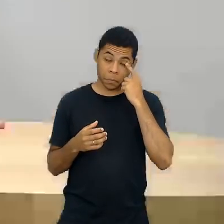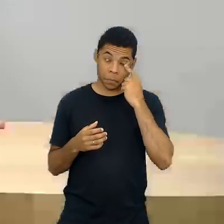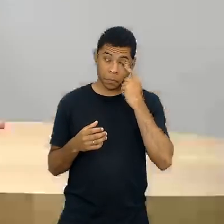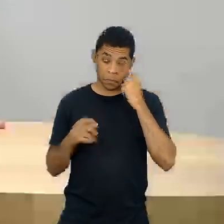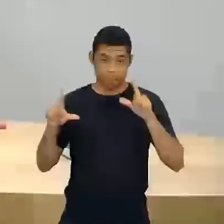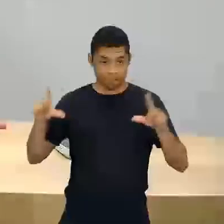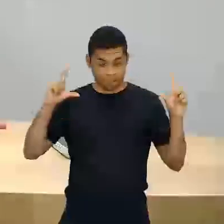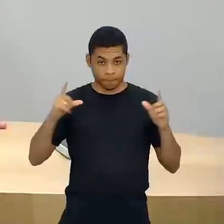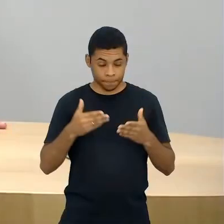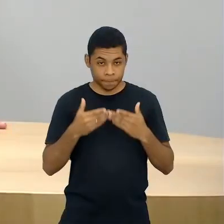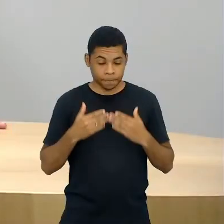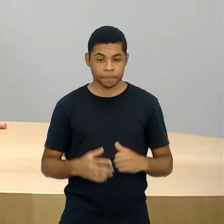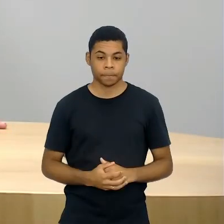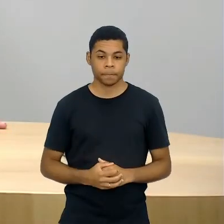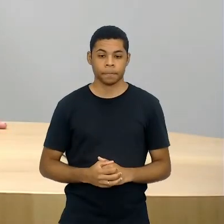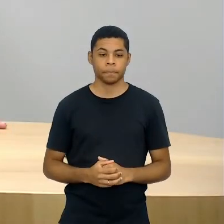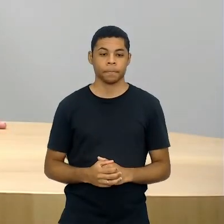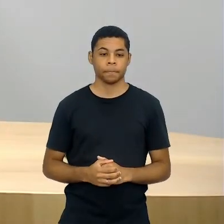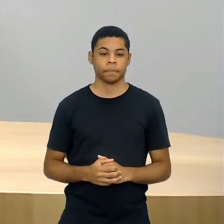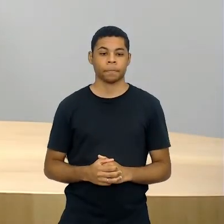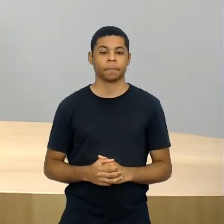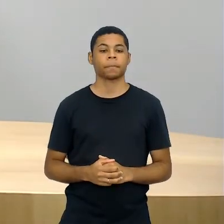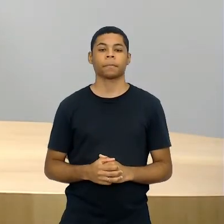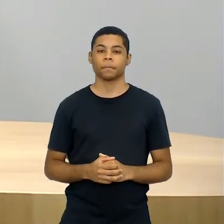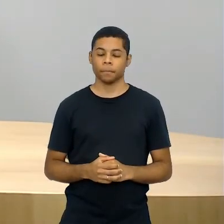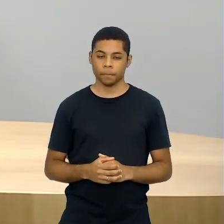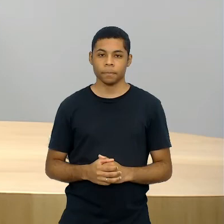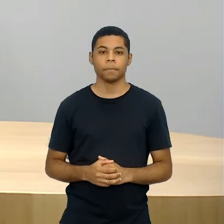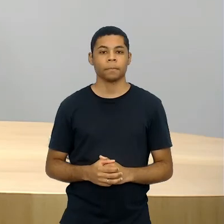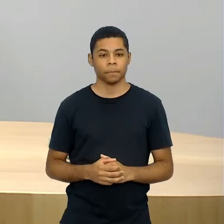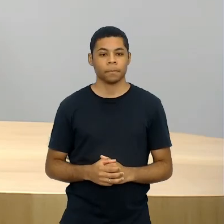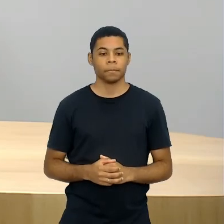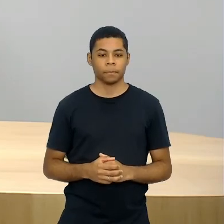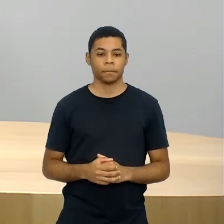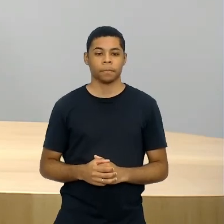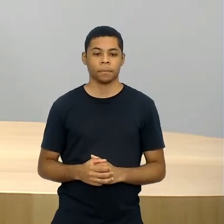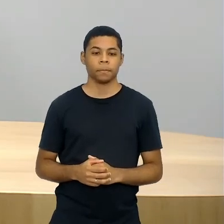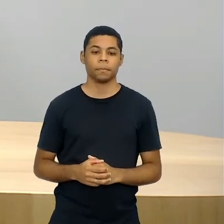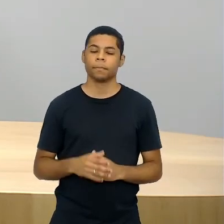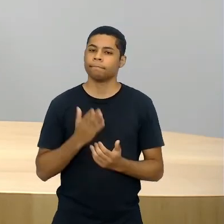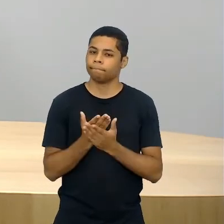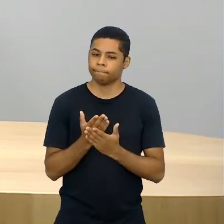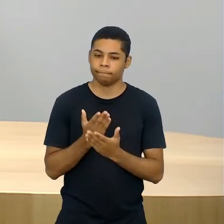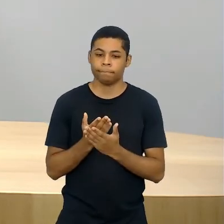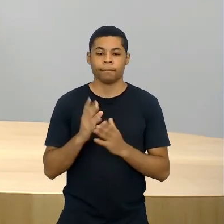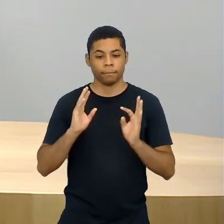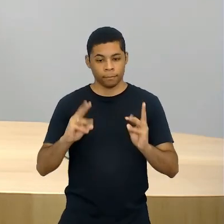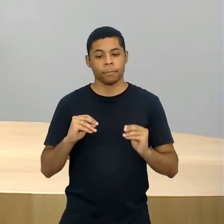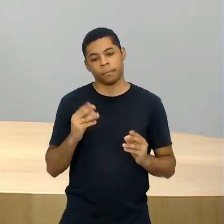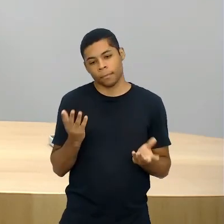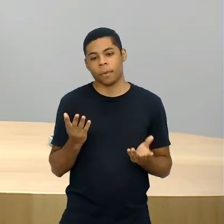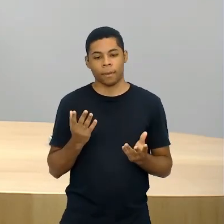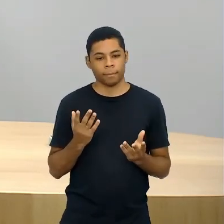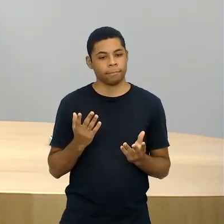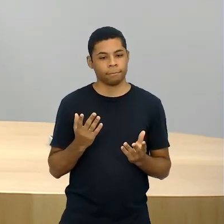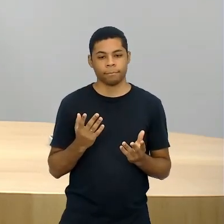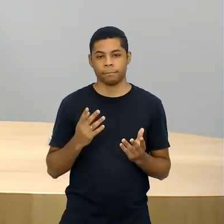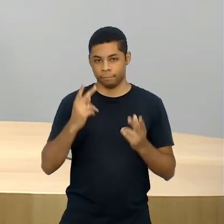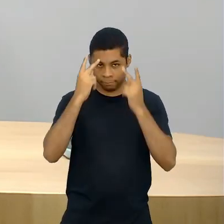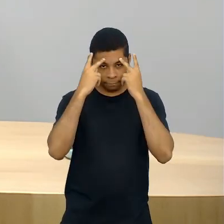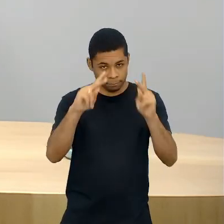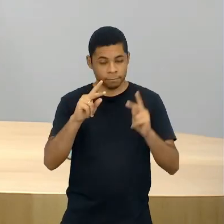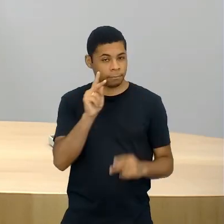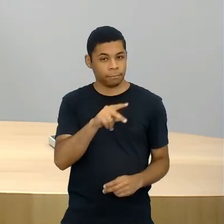voltar aqui para mim, por gentileza, toda essa formação aí do grupo, né, de estudantes aí fica aí, né, a critério